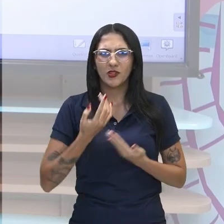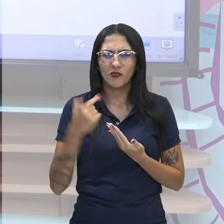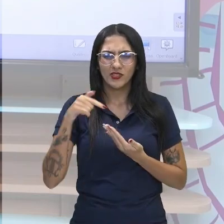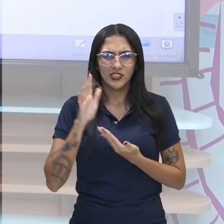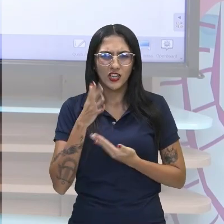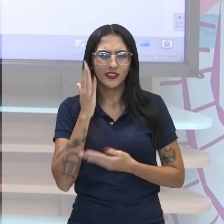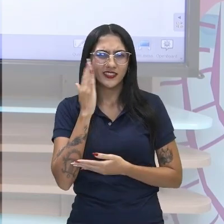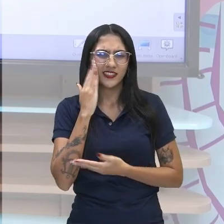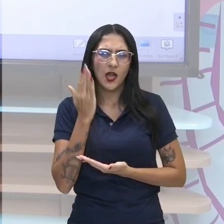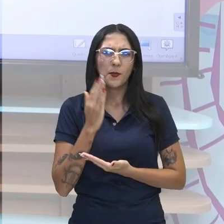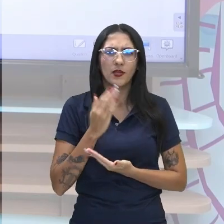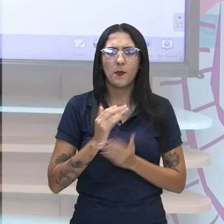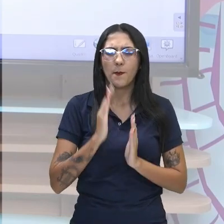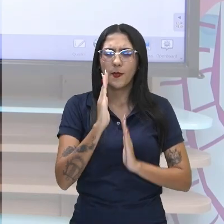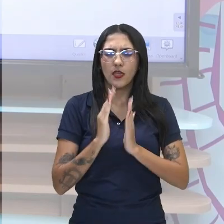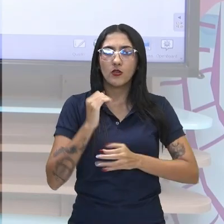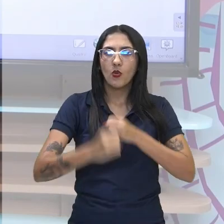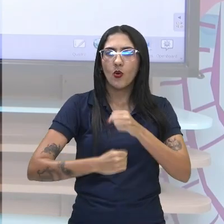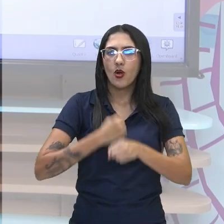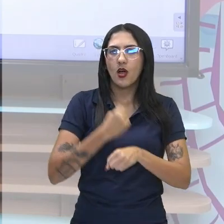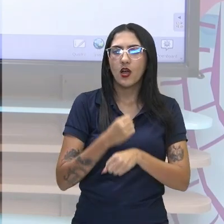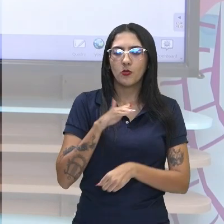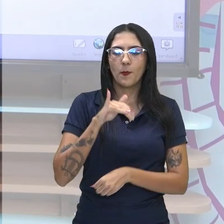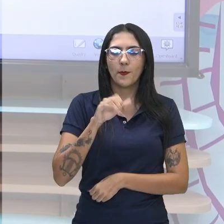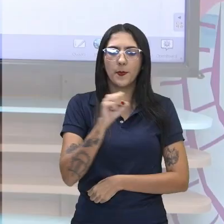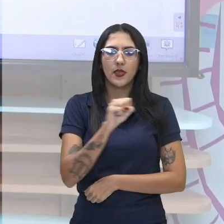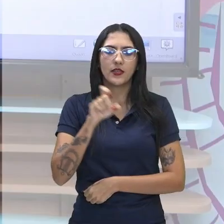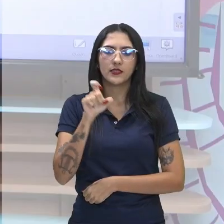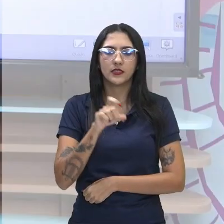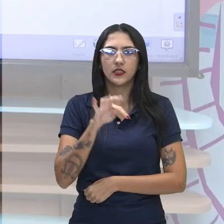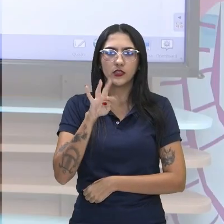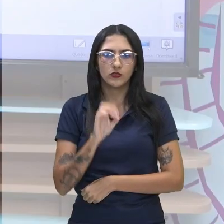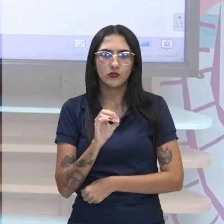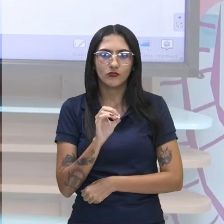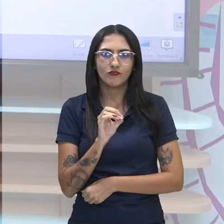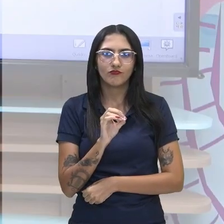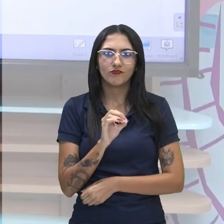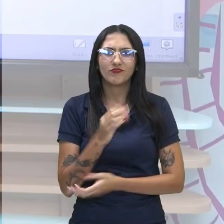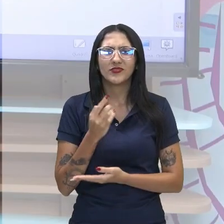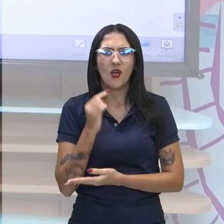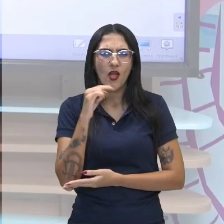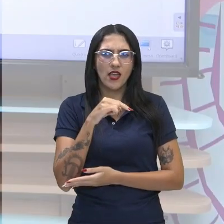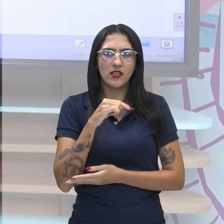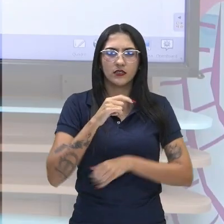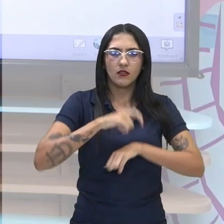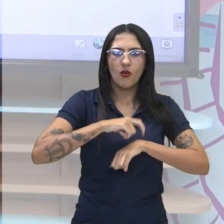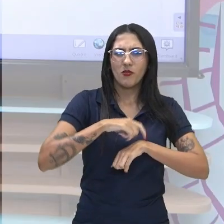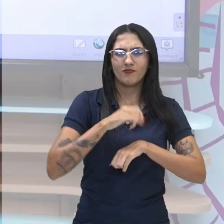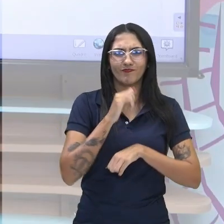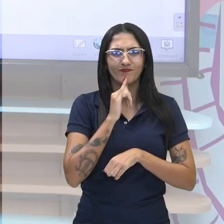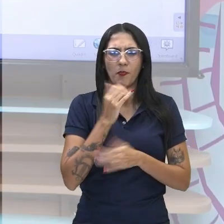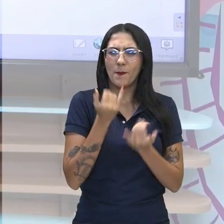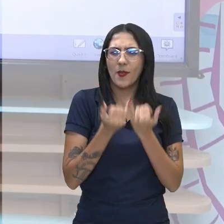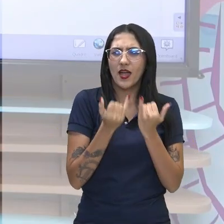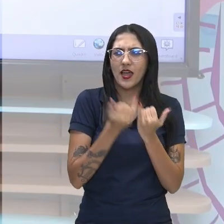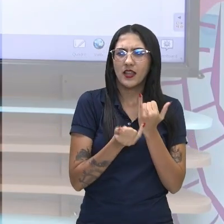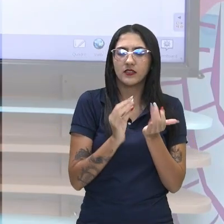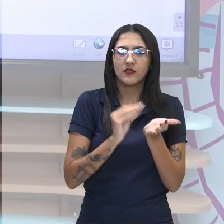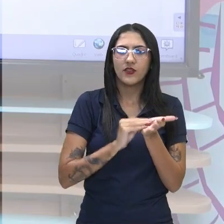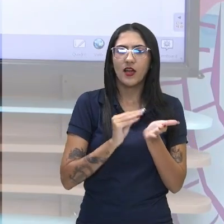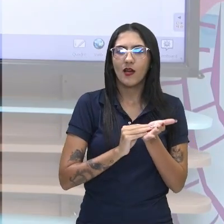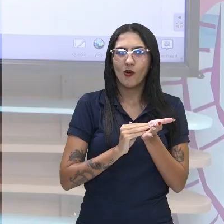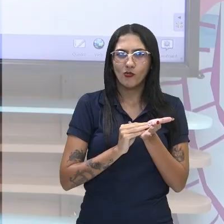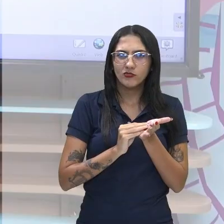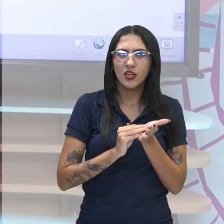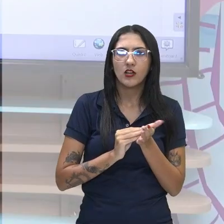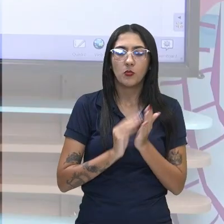em ano bissexto? Então, essas horas aí, que é como se estivesse sobrando, né? A cada ano, que foi